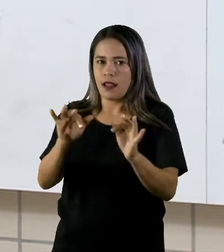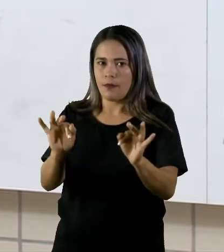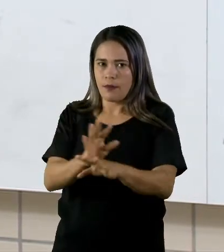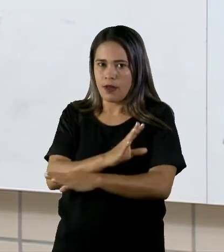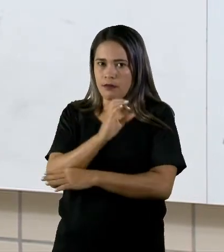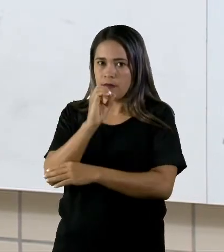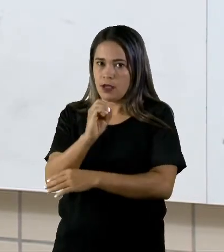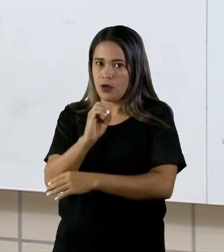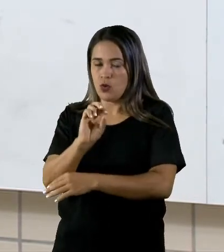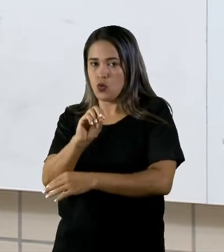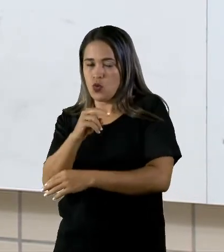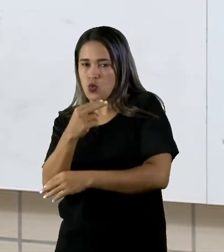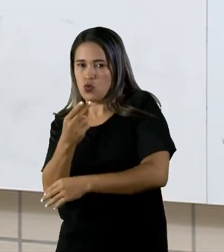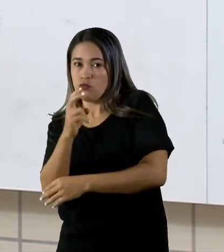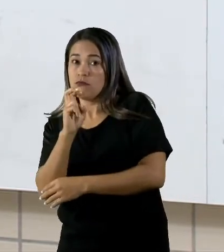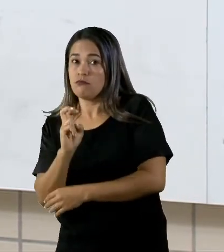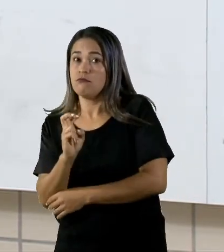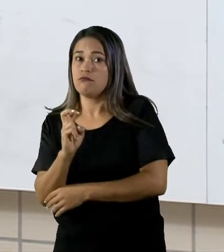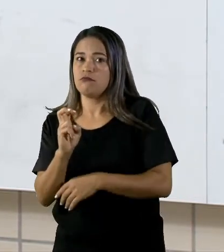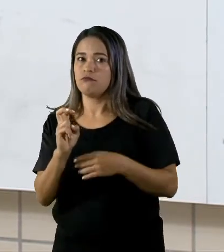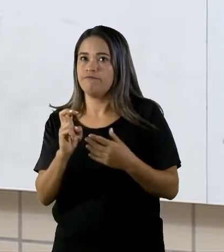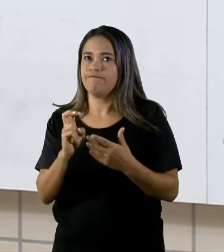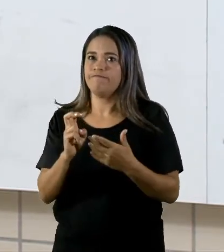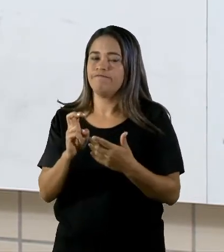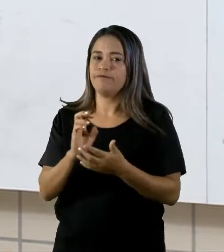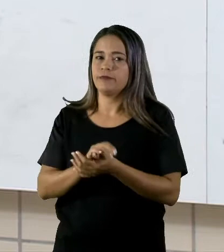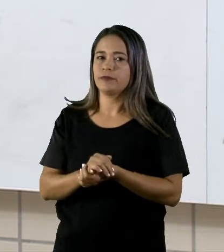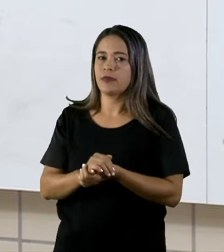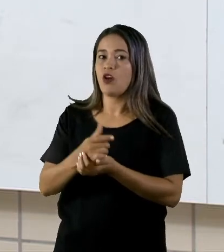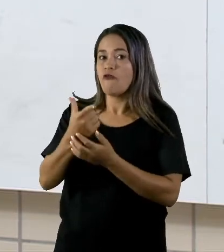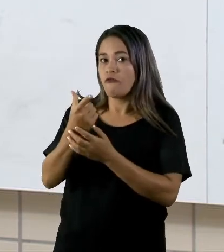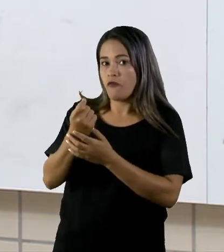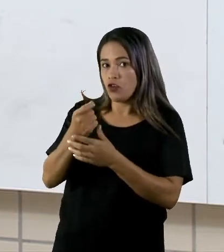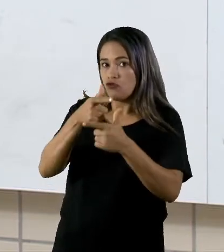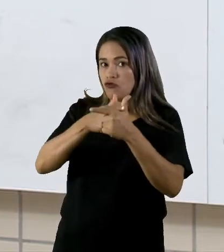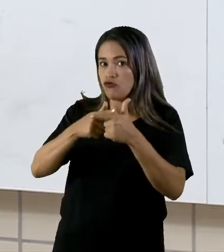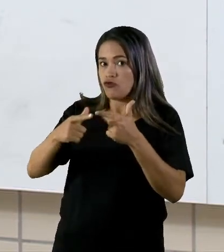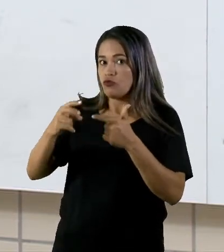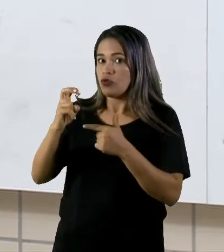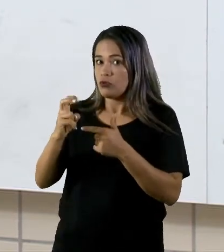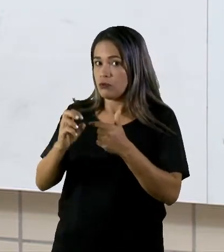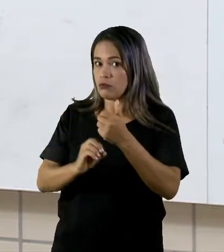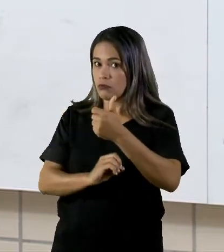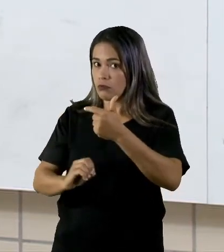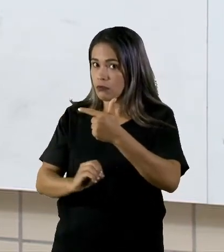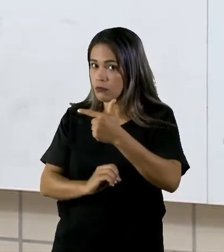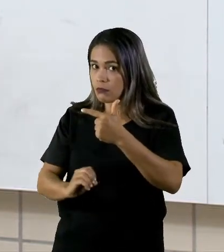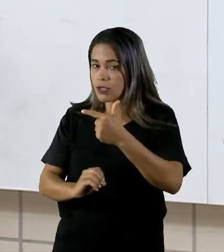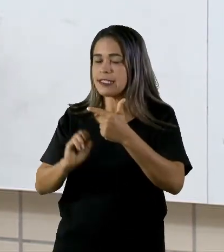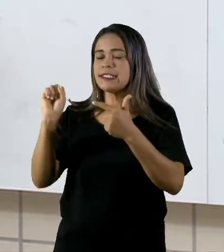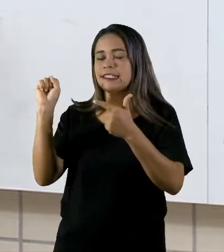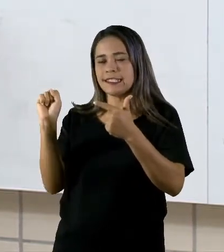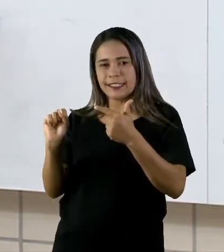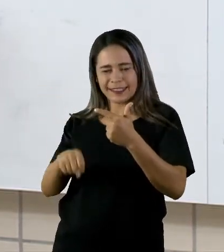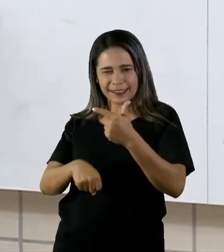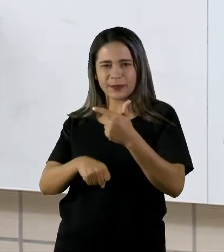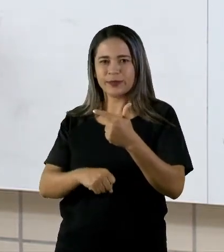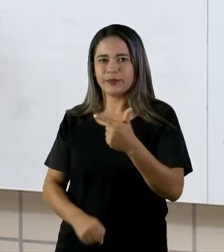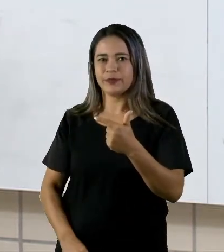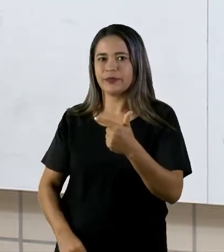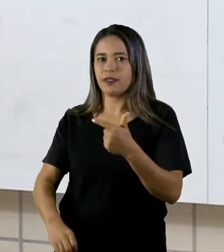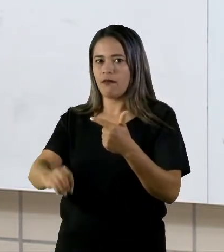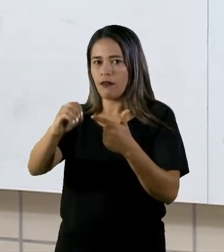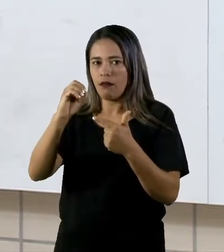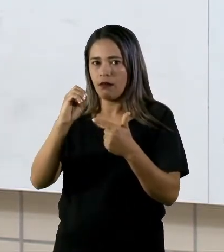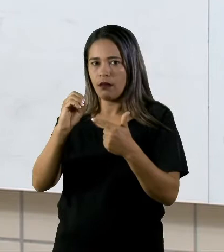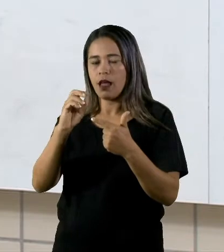ou 5. Então, 20 dividido por 5 dá exato? Dá. Então, é divisível